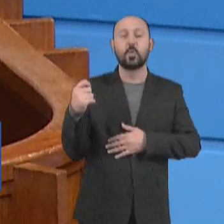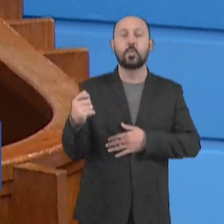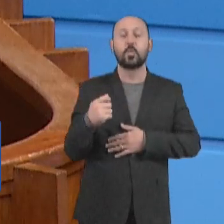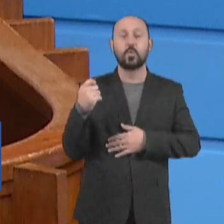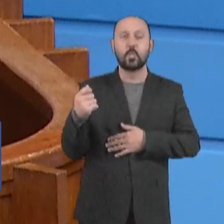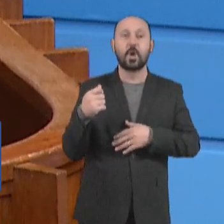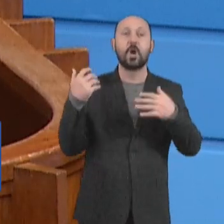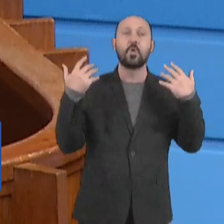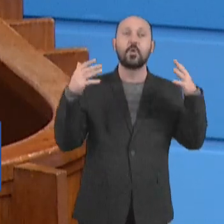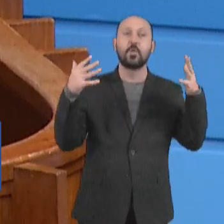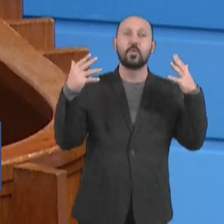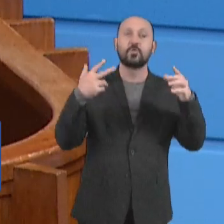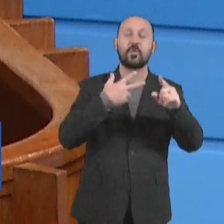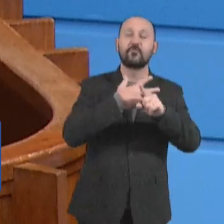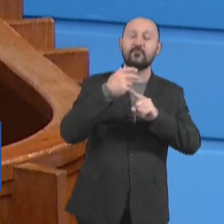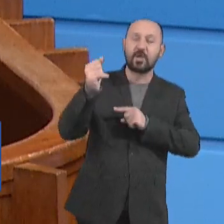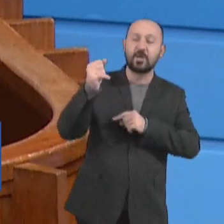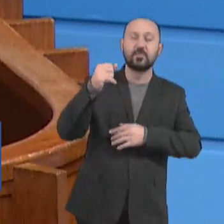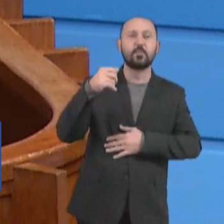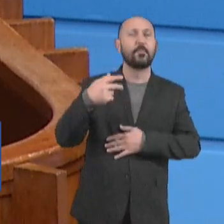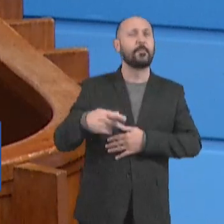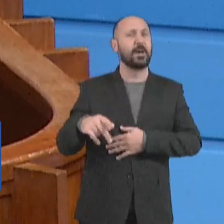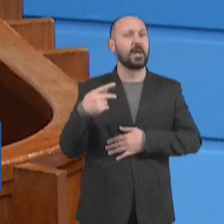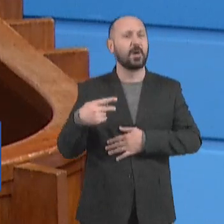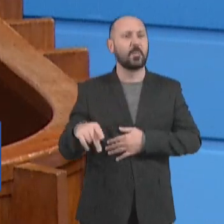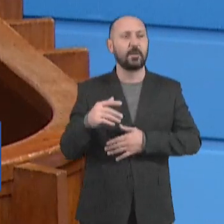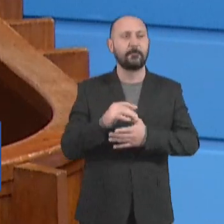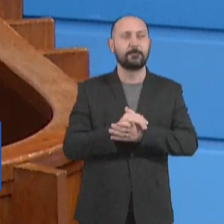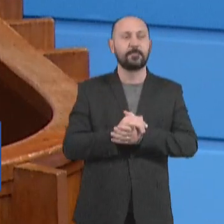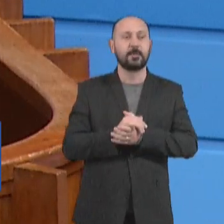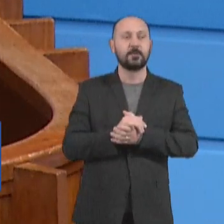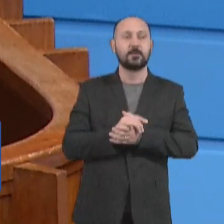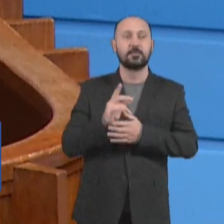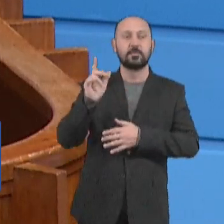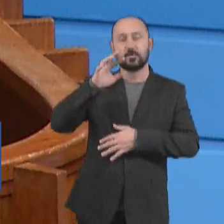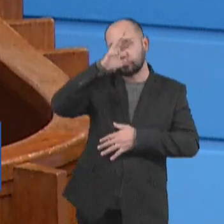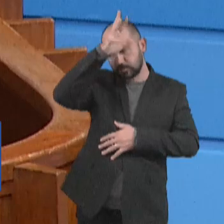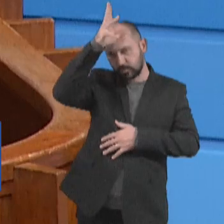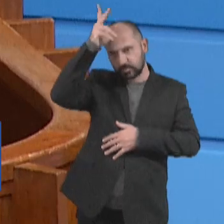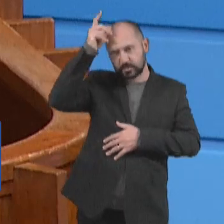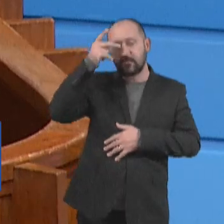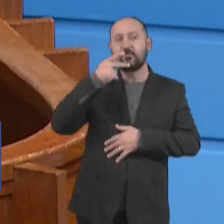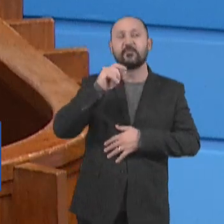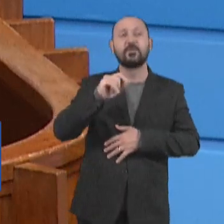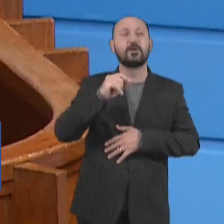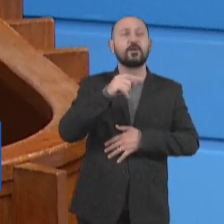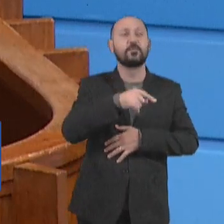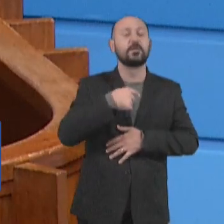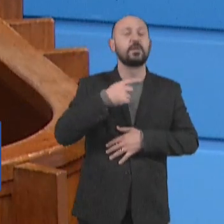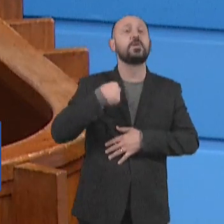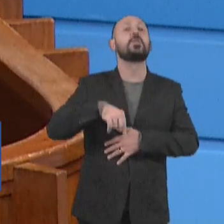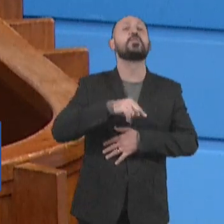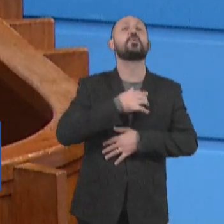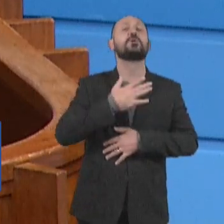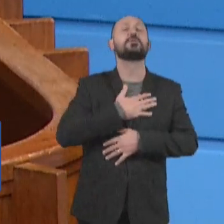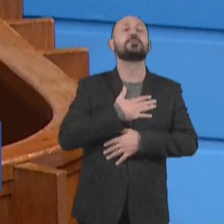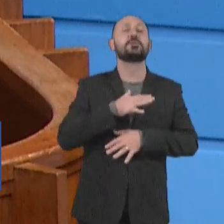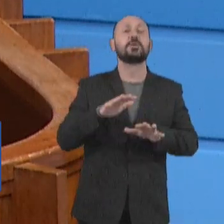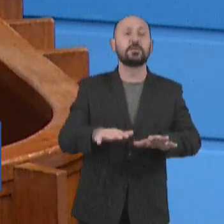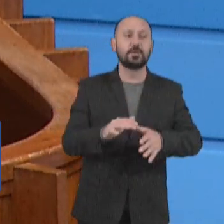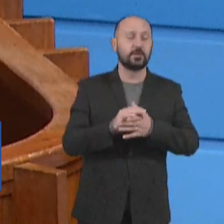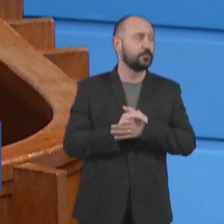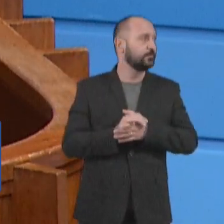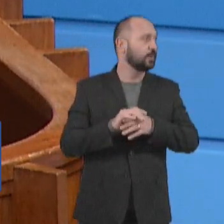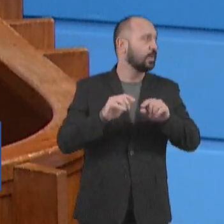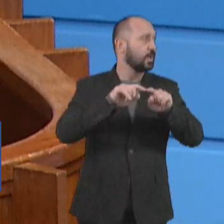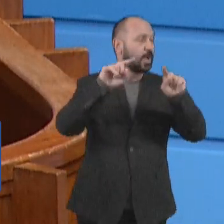Sul, comemorou a vitória sobre os paraguaios, né? E os mato-grossenses diziam o seguinte para o Dom Pedro: e nós? Nós temos